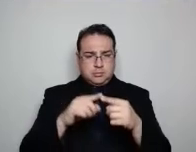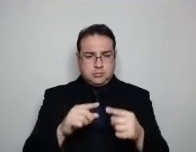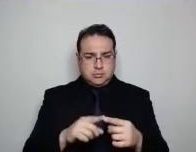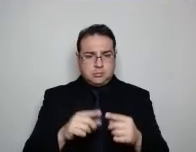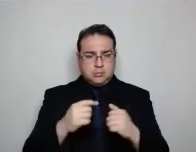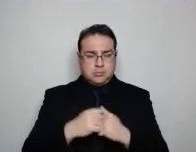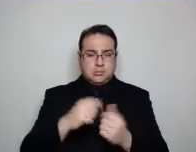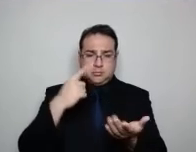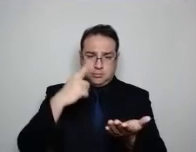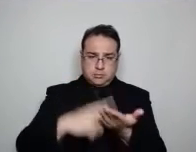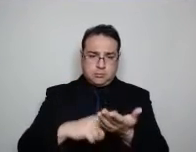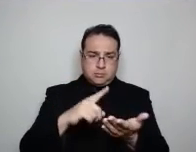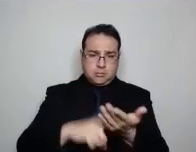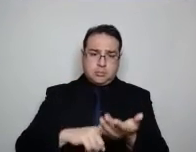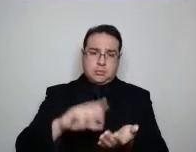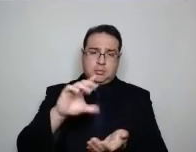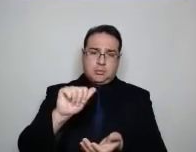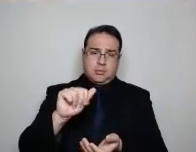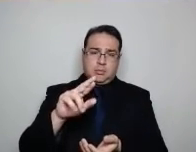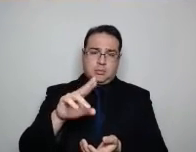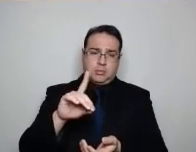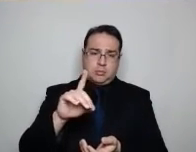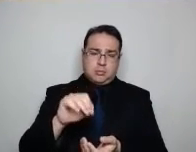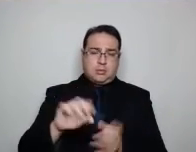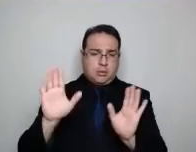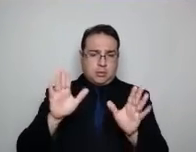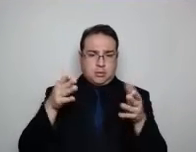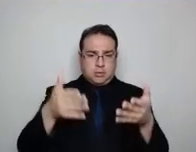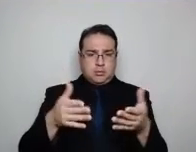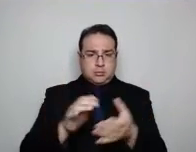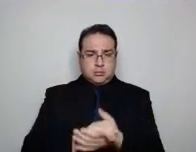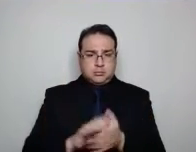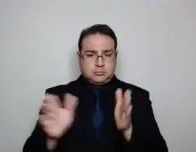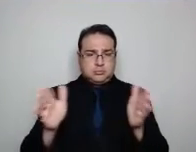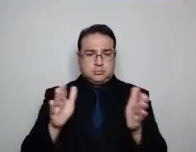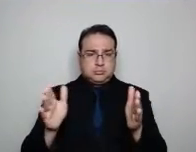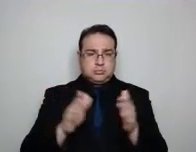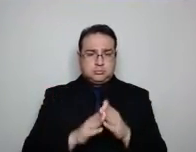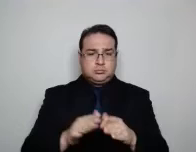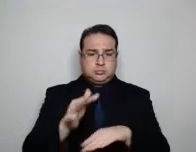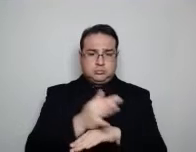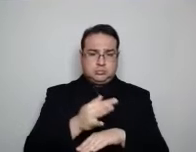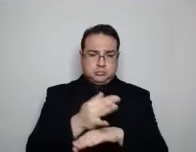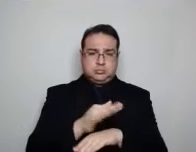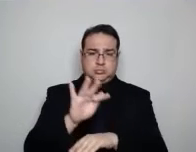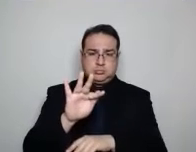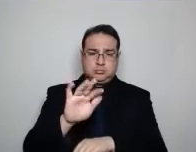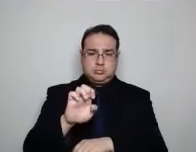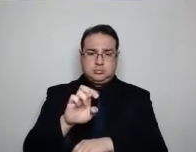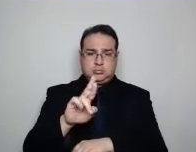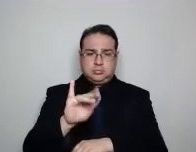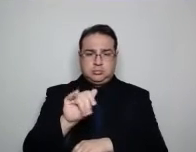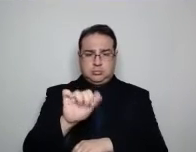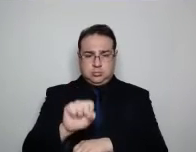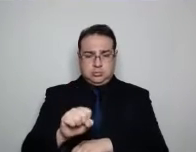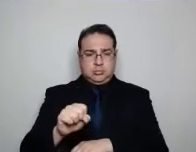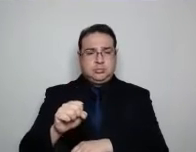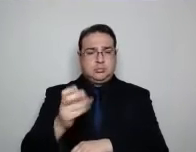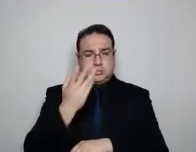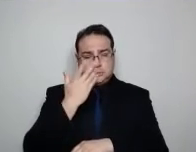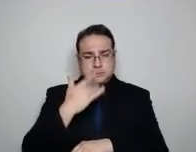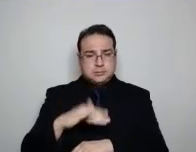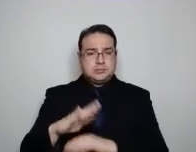acordo referente exclusivamente ao período de férias menores. Desembargador